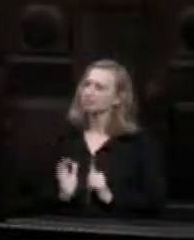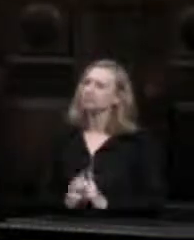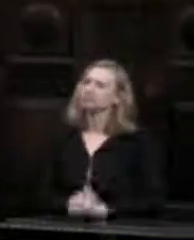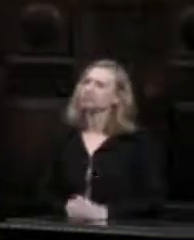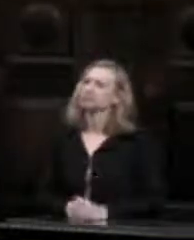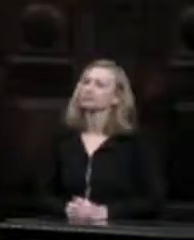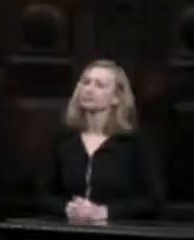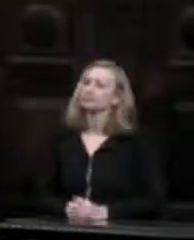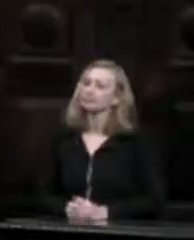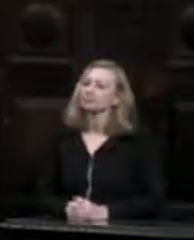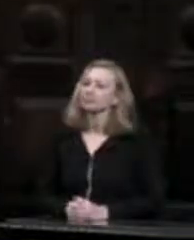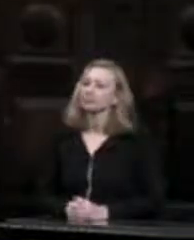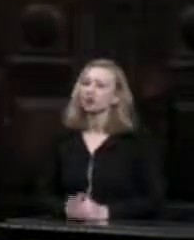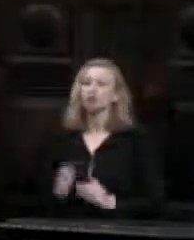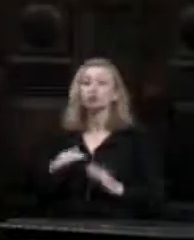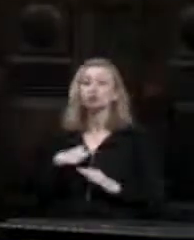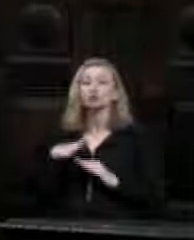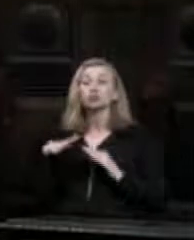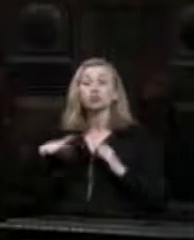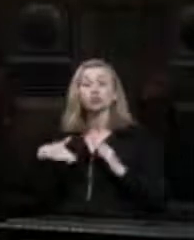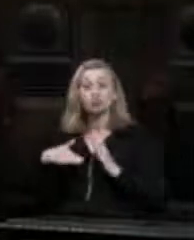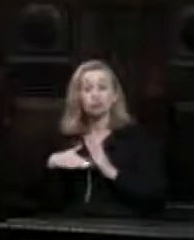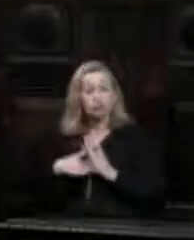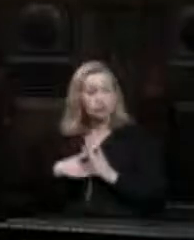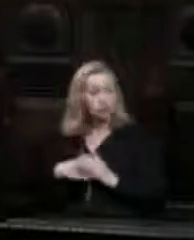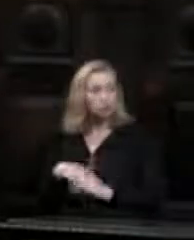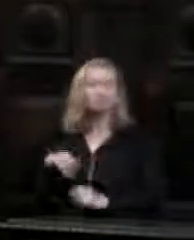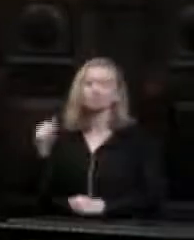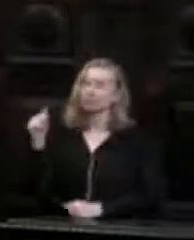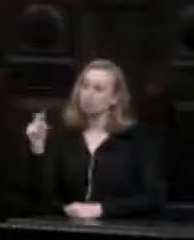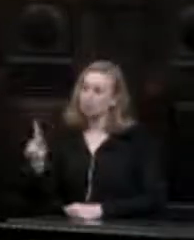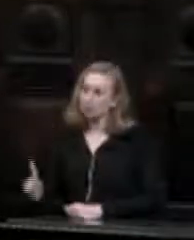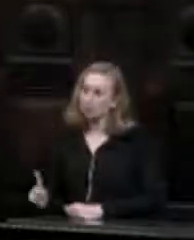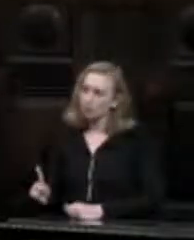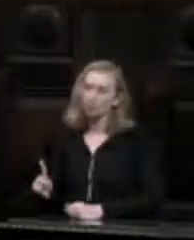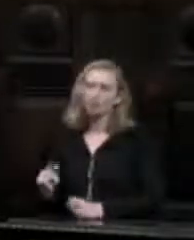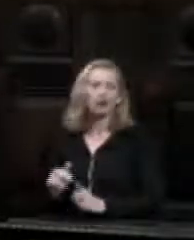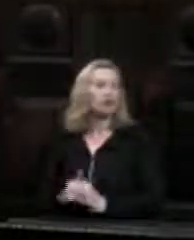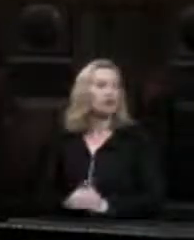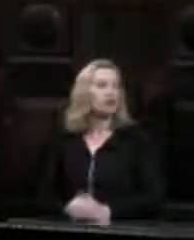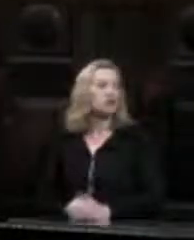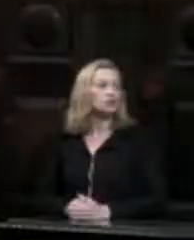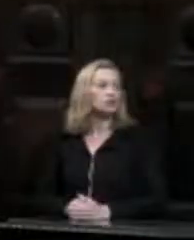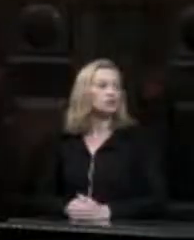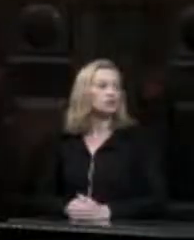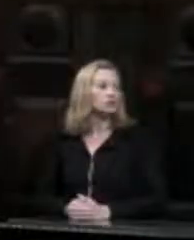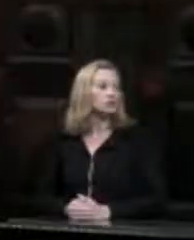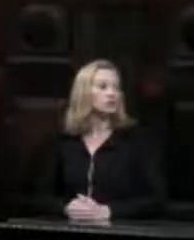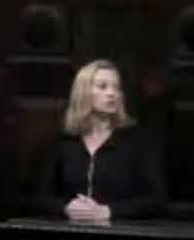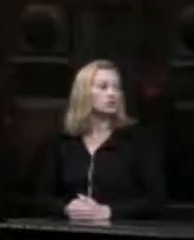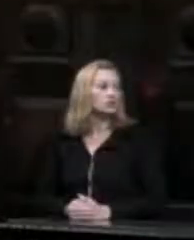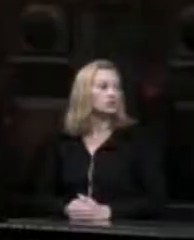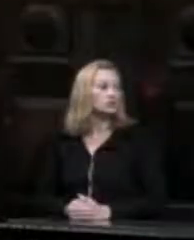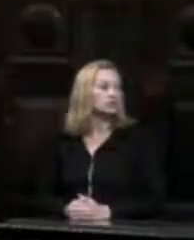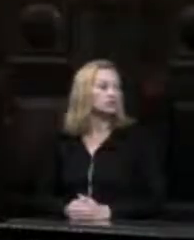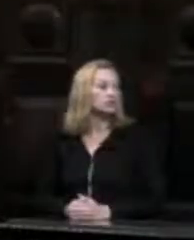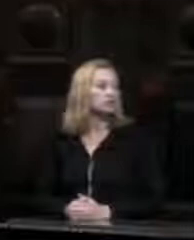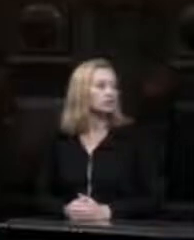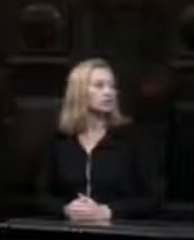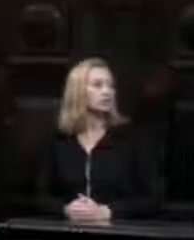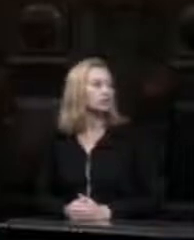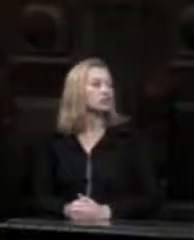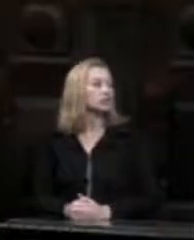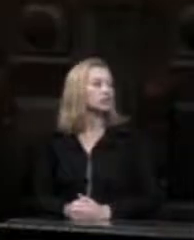que todos eles apontavam um estado lamentável de